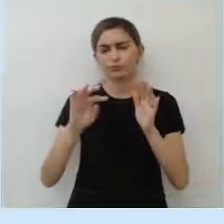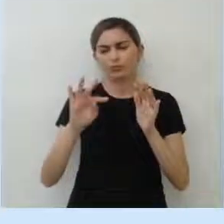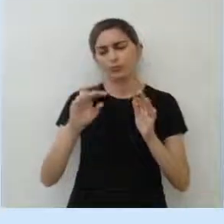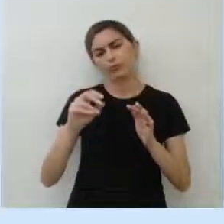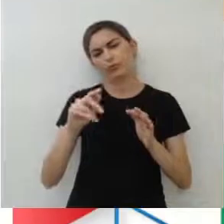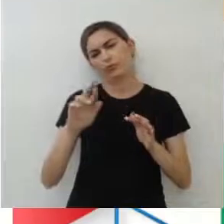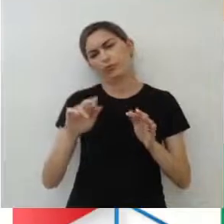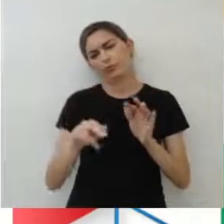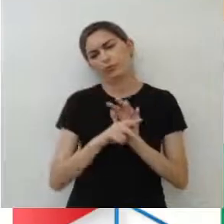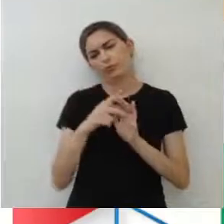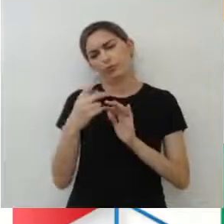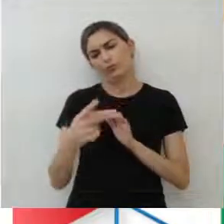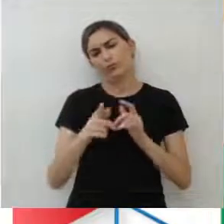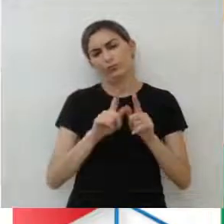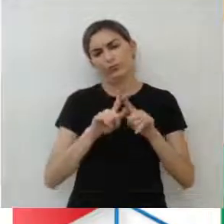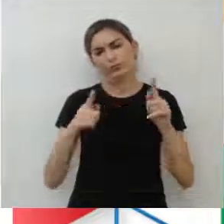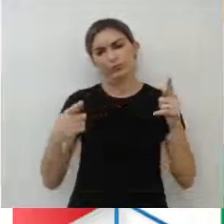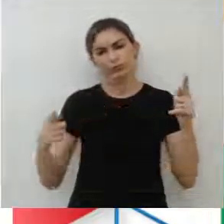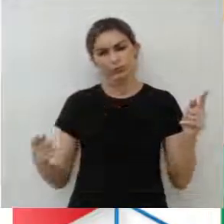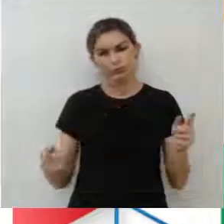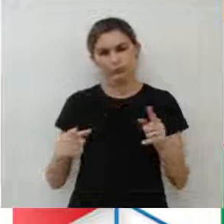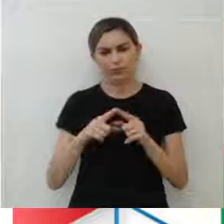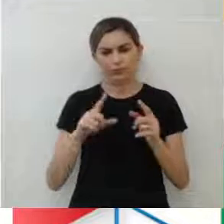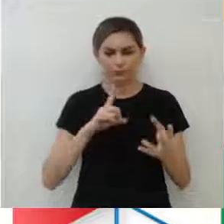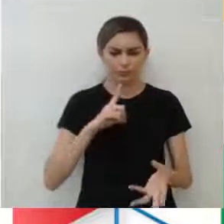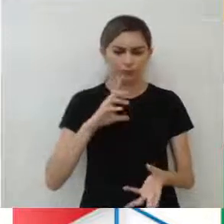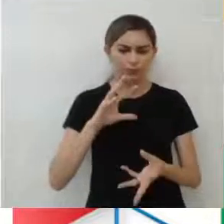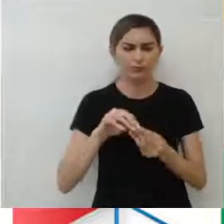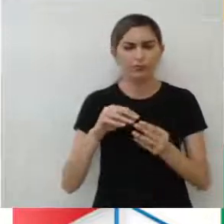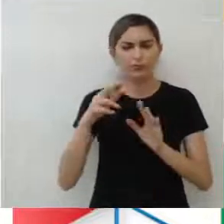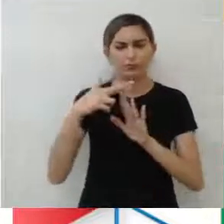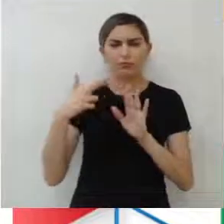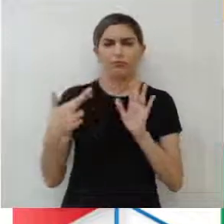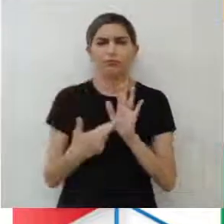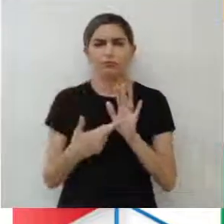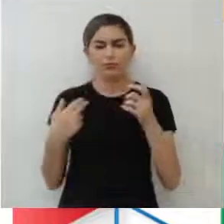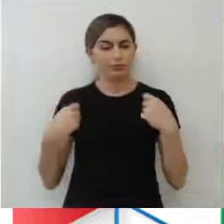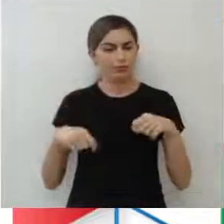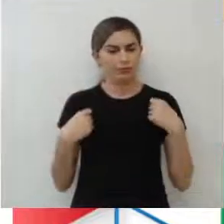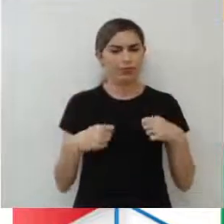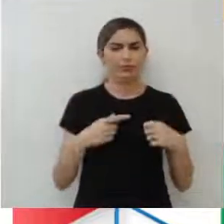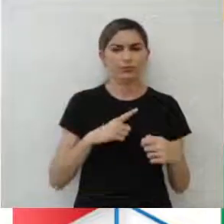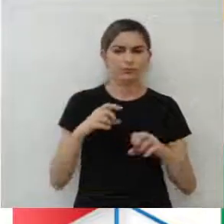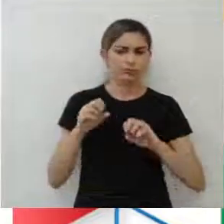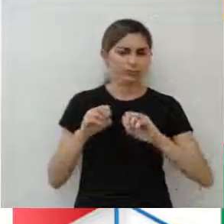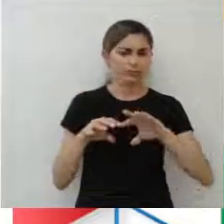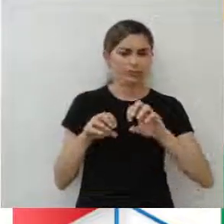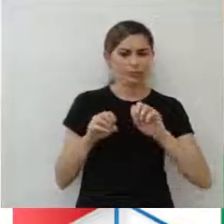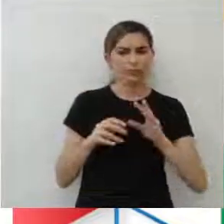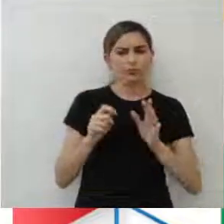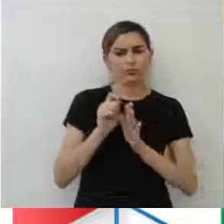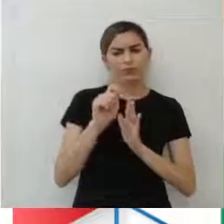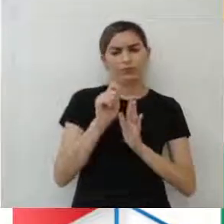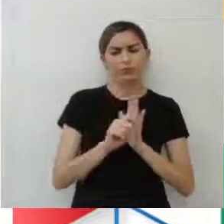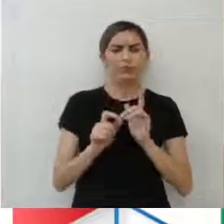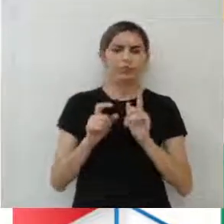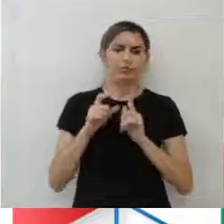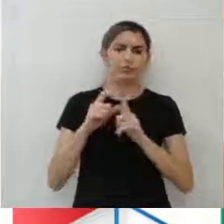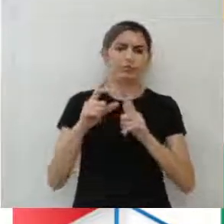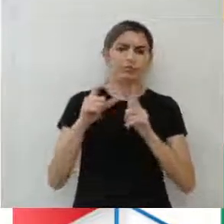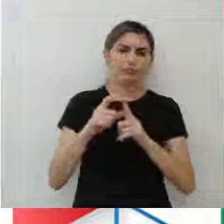é a parte da gramática que contém as regras e preceitos que ensinam a escrever as